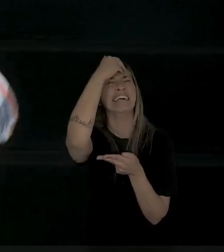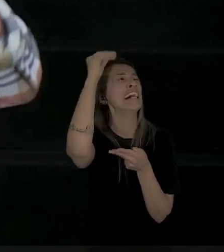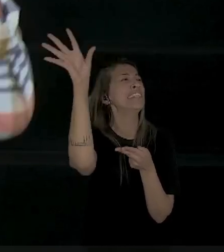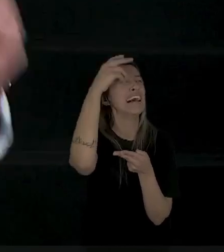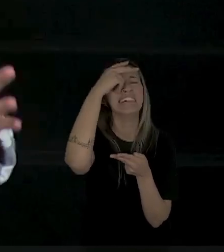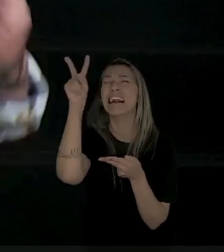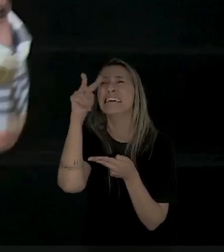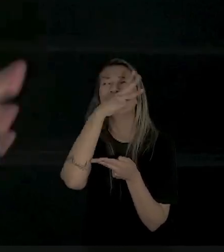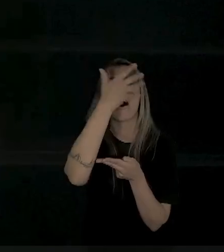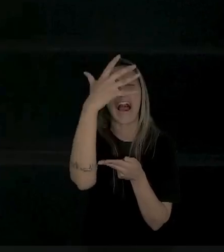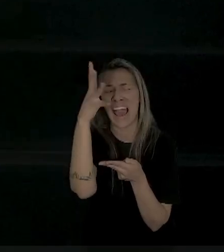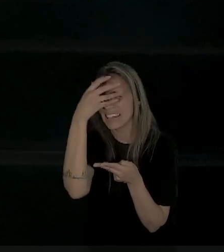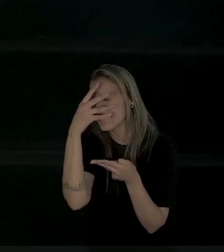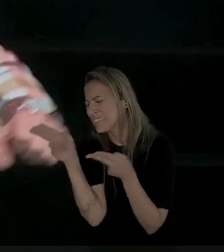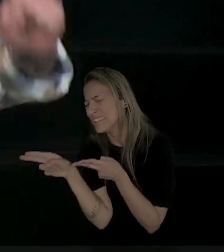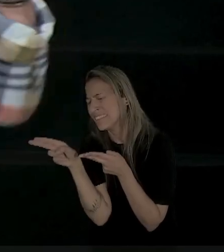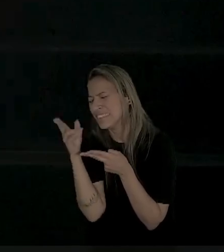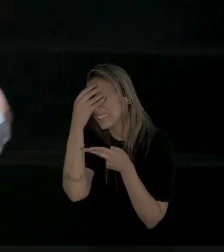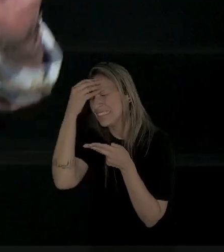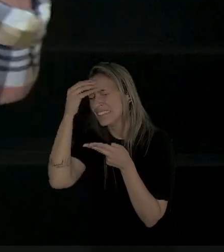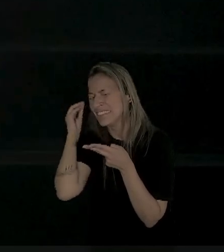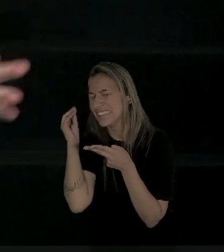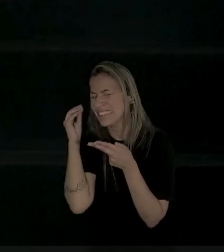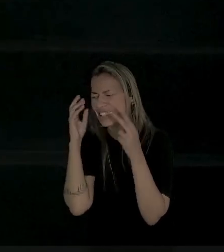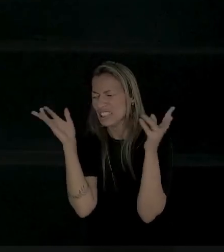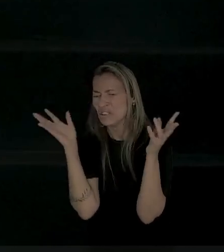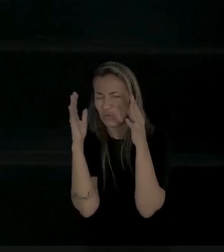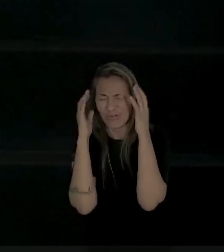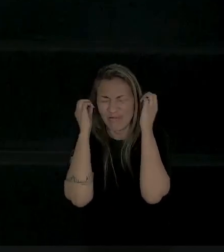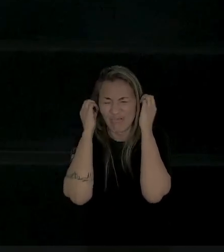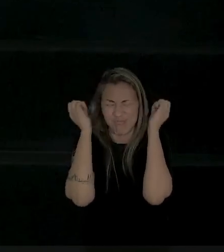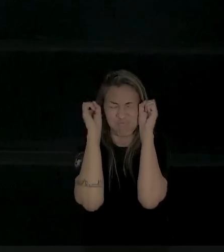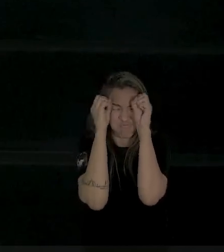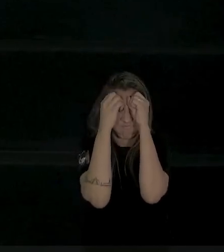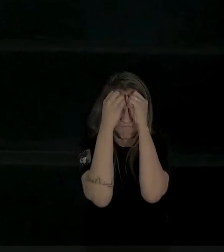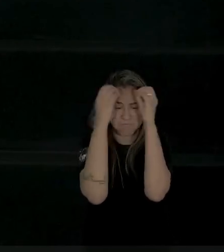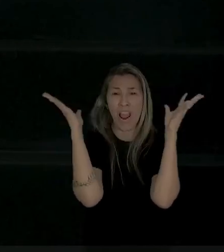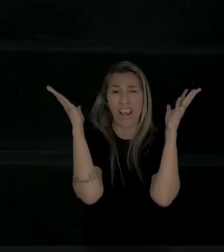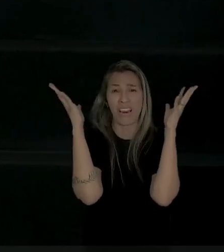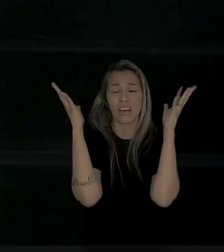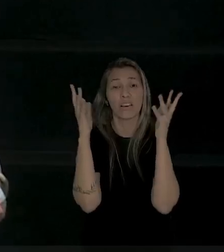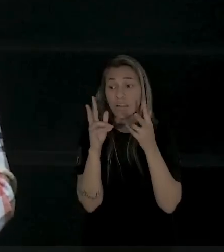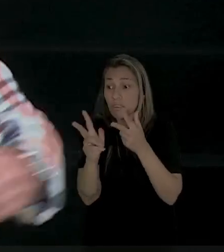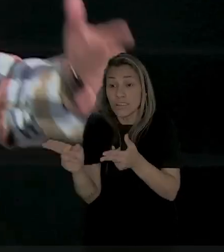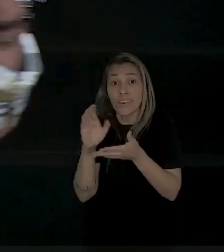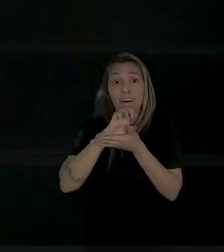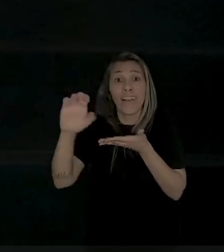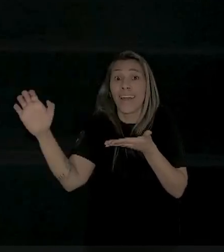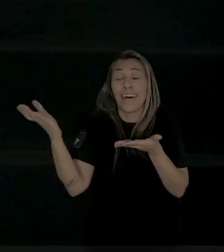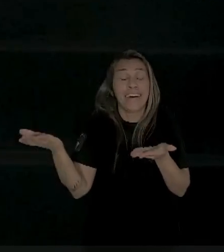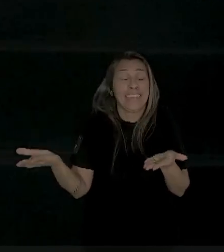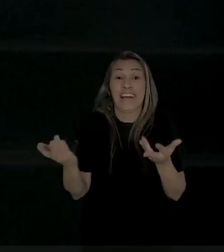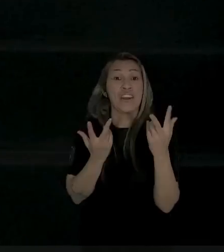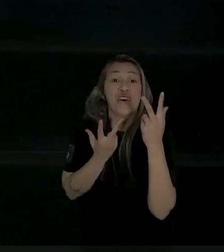dormir para eu não olhar para o que está acontecendo. Para eu parar de ouvir o que estão falando. É Elias, irmão. Talvez a gente vá para